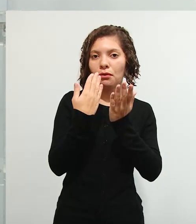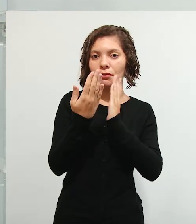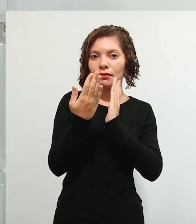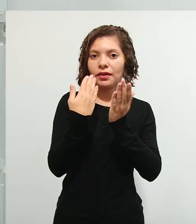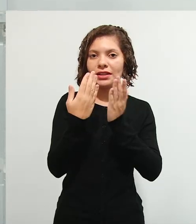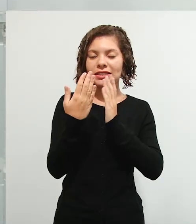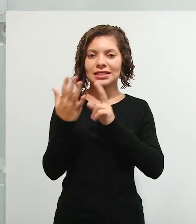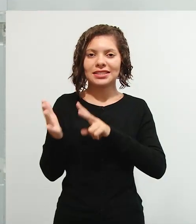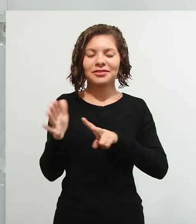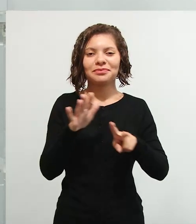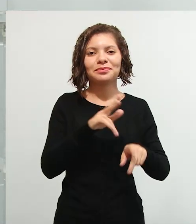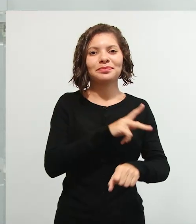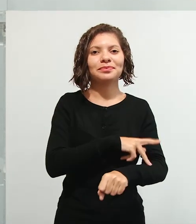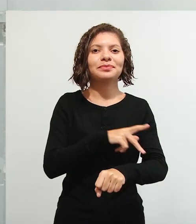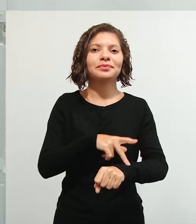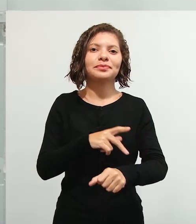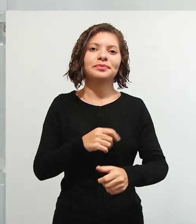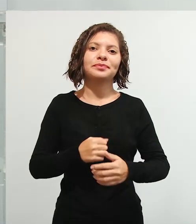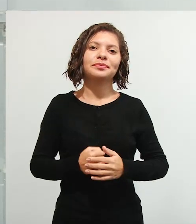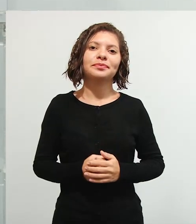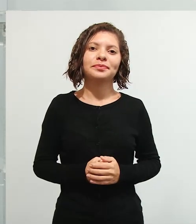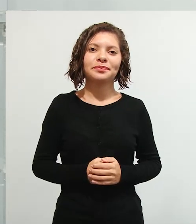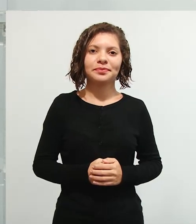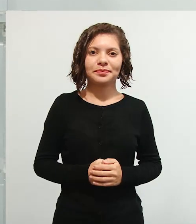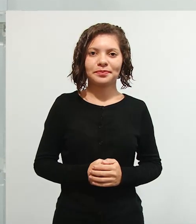esse nosso bate-papo na Semana Pedagógica.